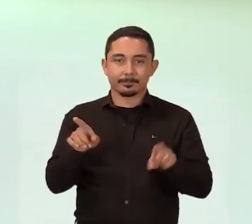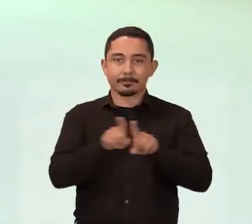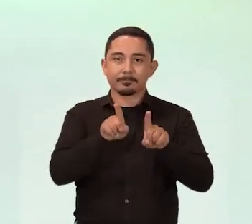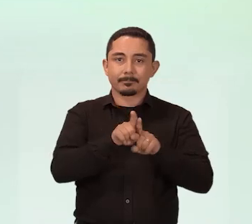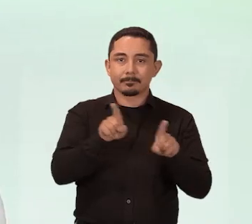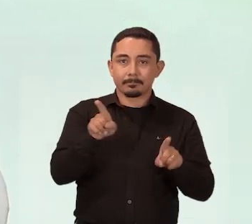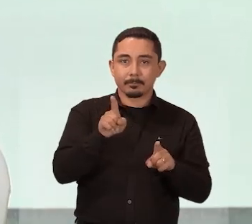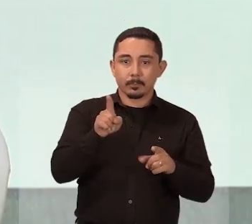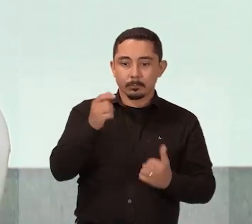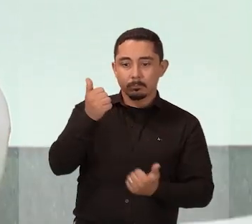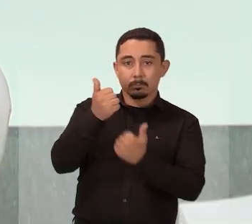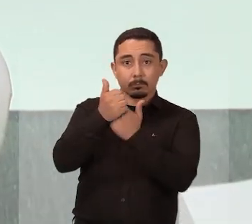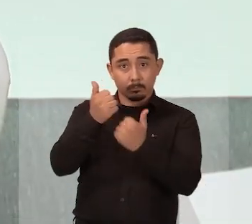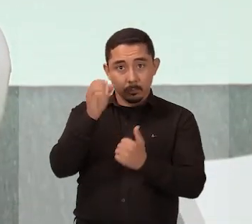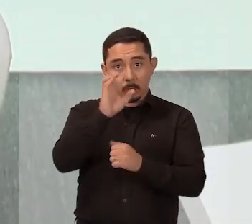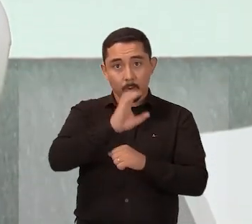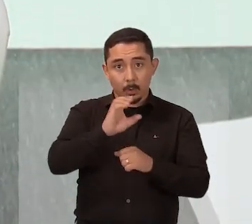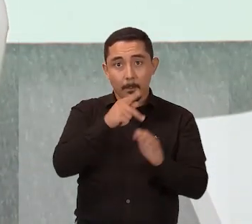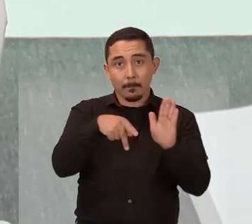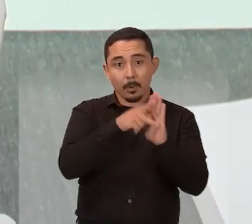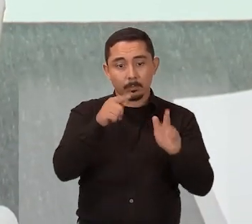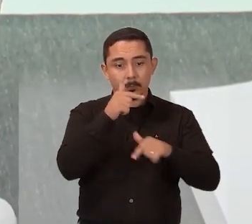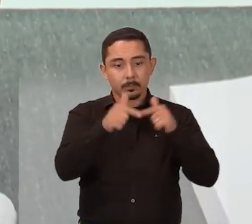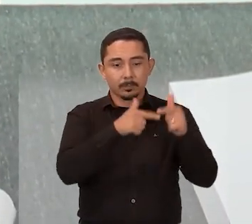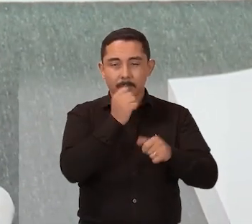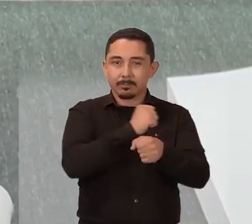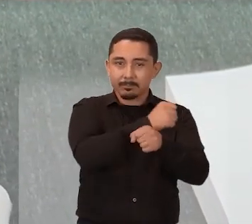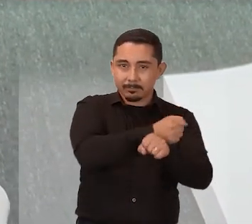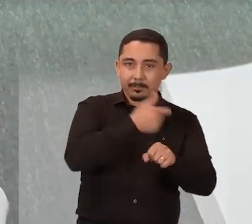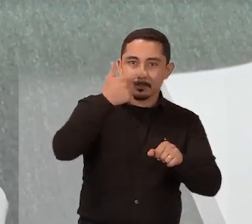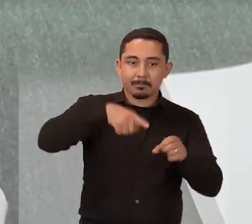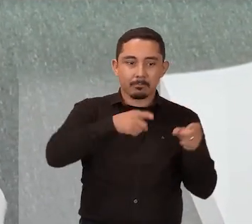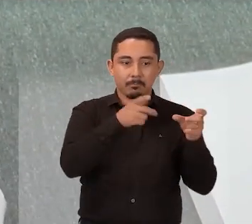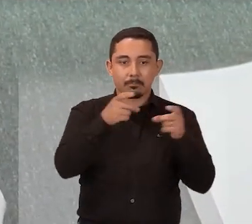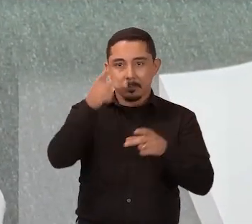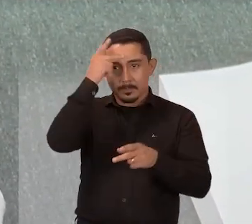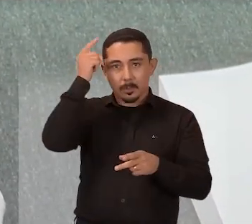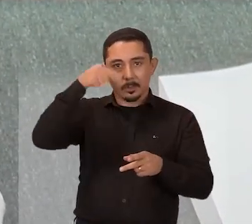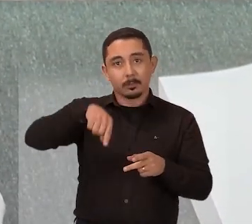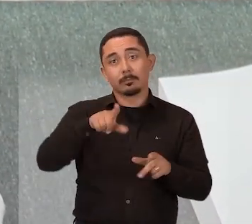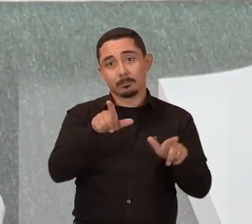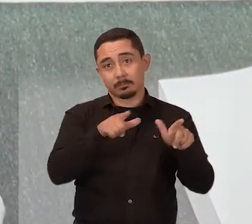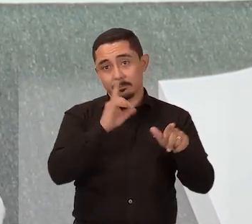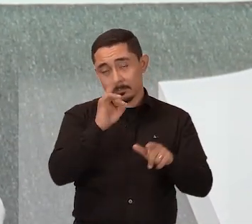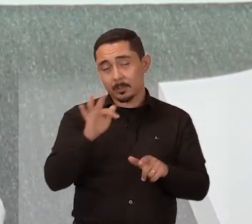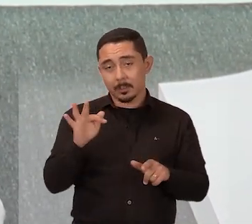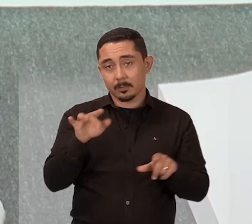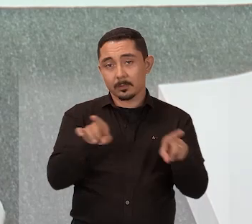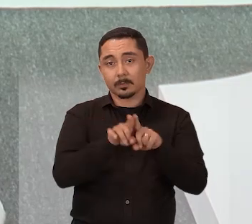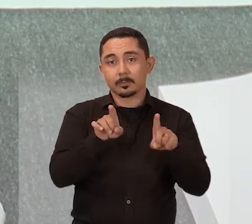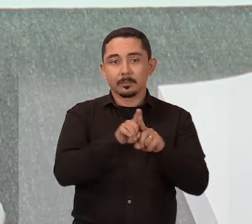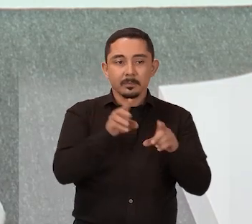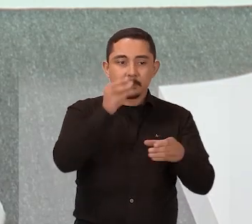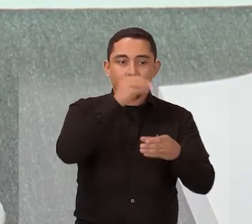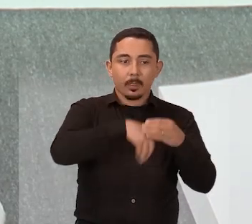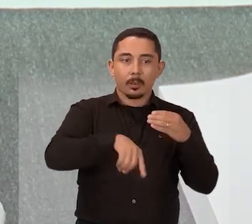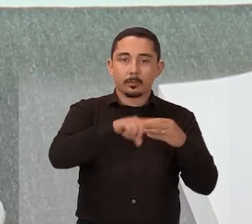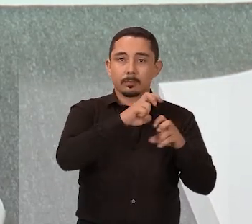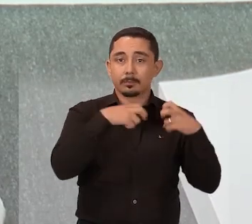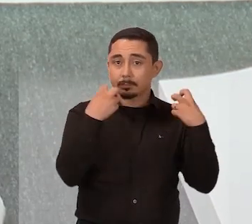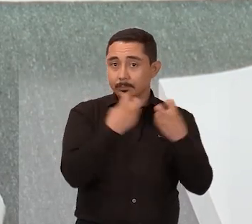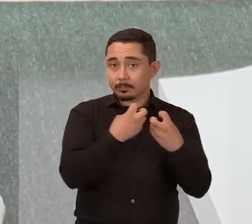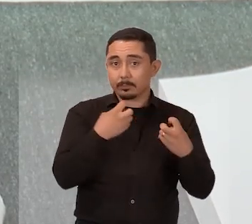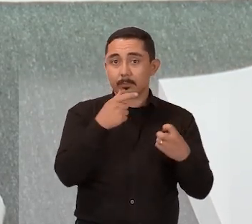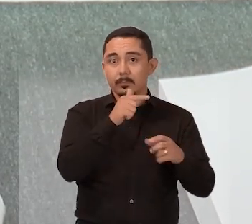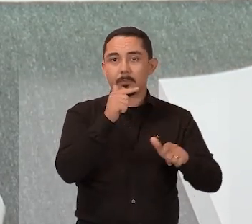Trabalho no Distrito Federal e vice-coordenadora de enfrentamento ao trabalho escravo e tráfico de pessoas no DF e membro